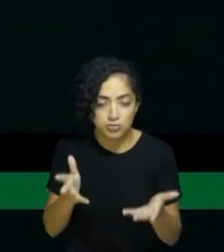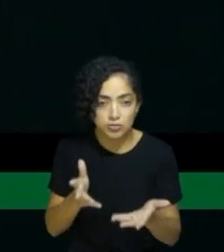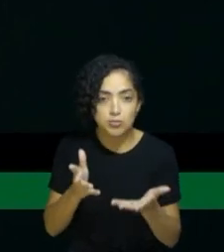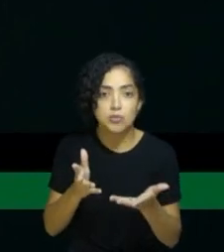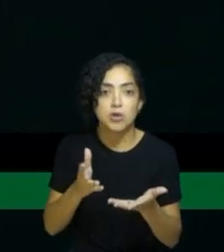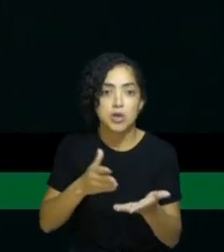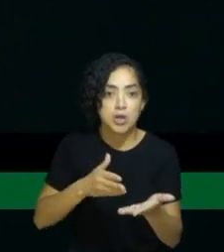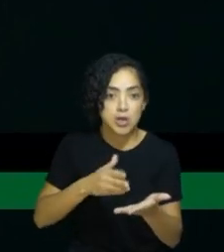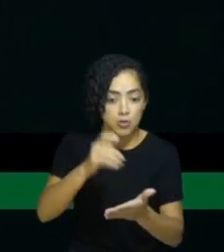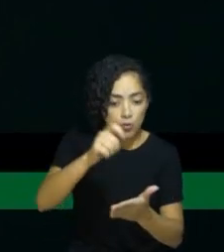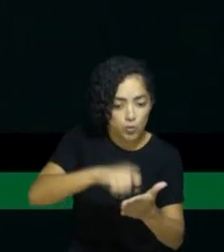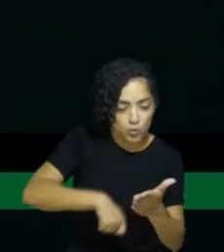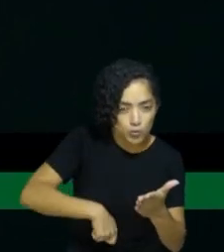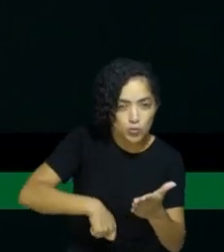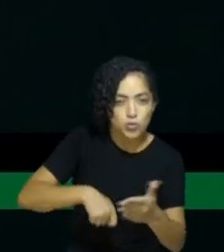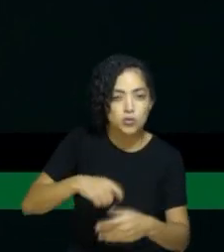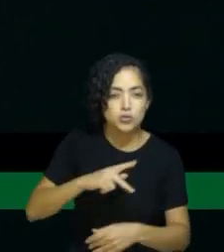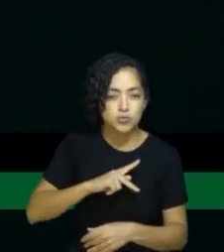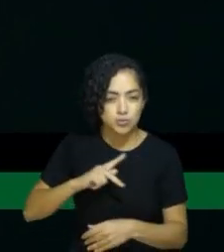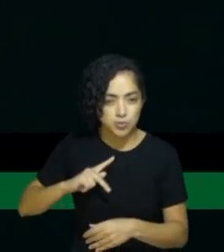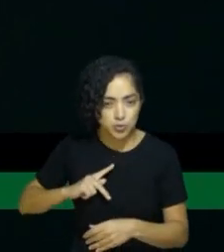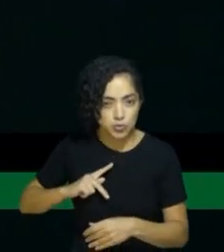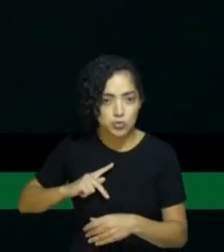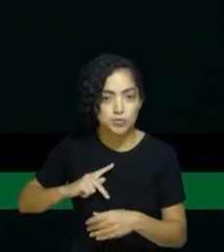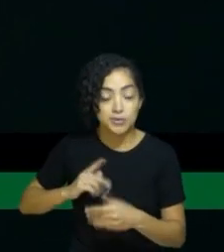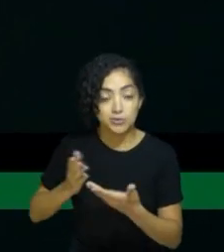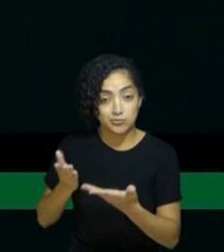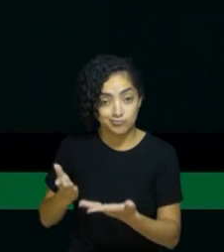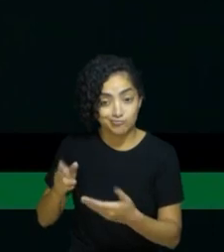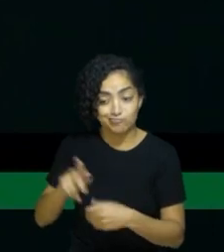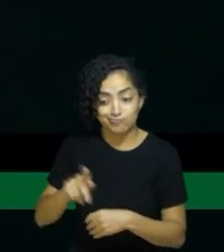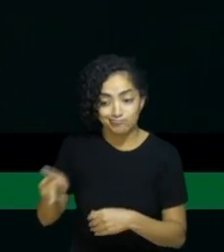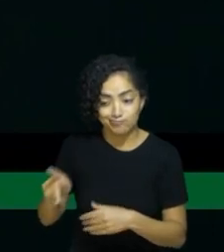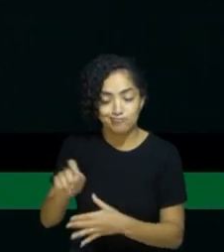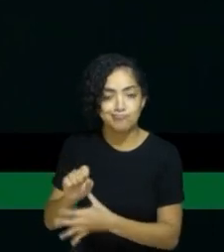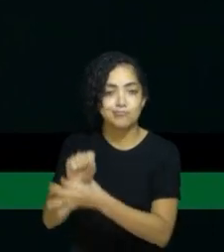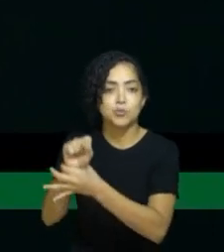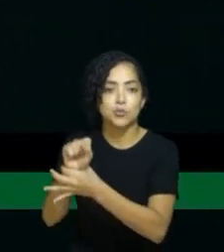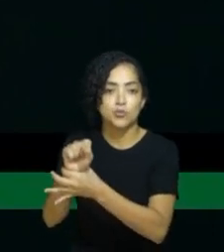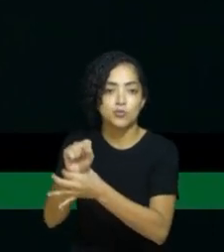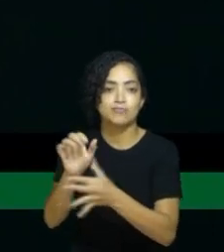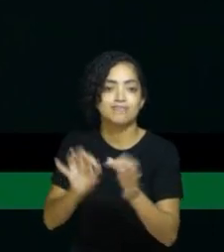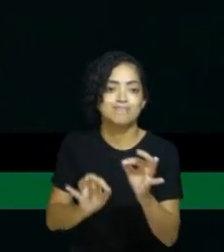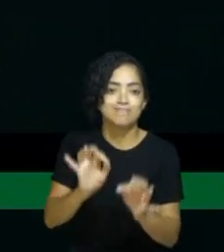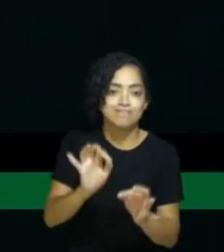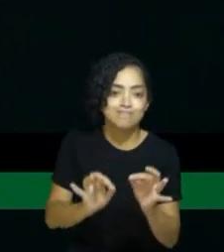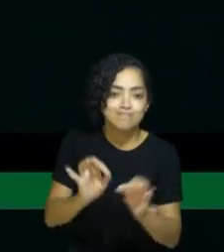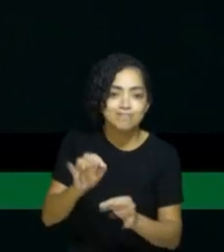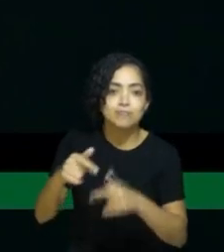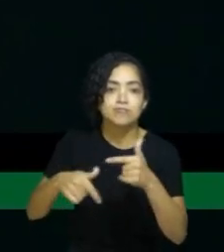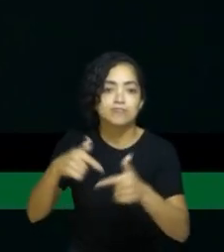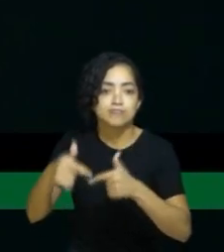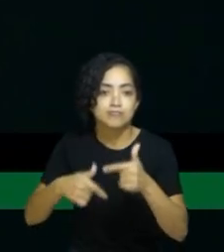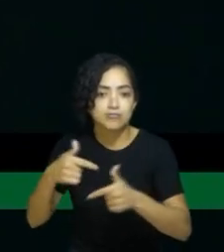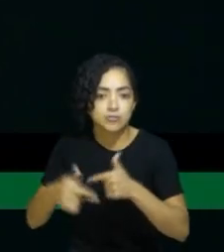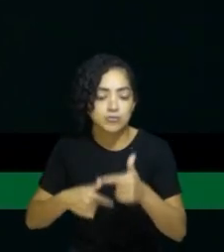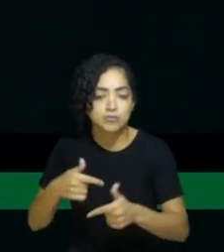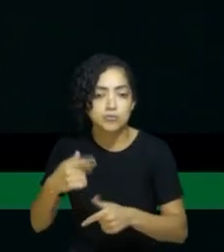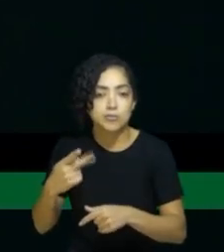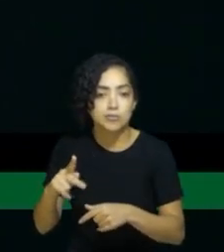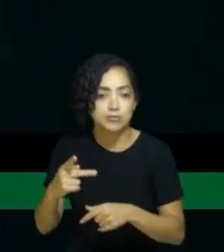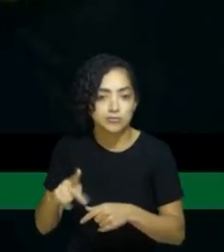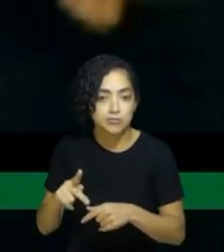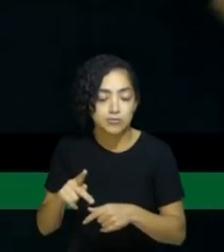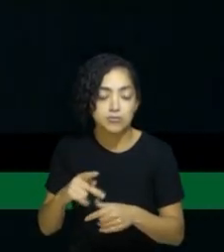público para os professores dando aí mais segurança jurídica NS seus trabalhos na sua atuação o